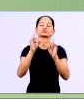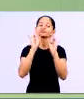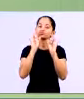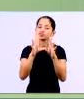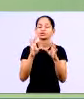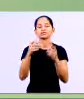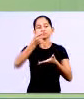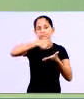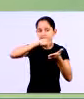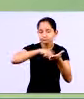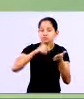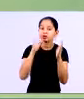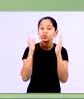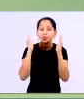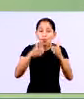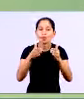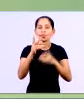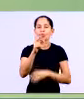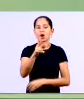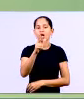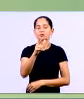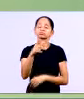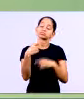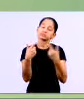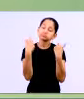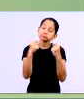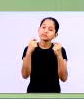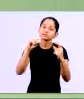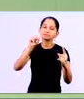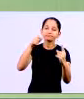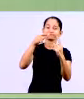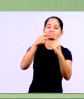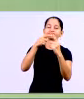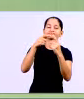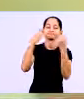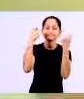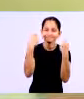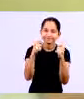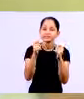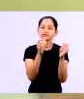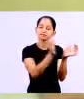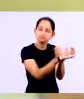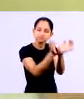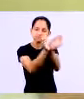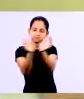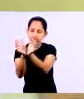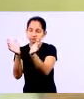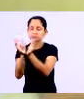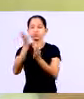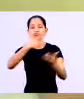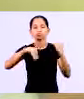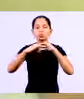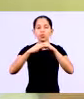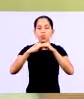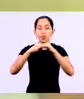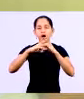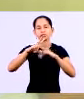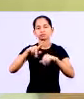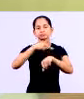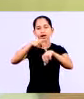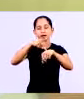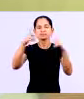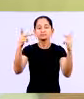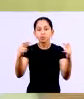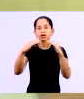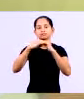forma de escrita. Por isso o objetivo, né, de fazer com que essa escrita fosse unificada para todos os países que falam essa língua, a